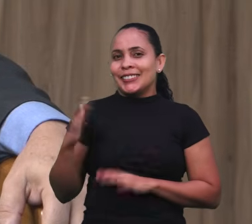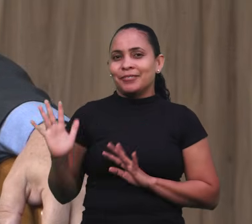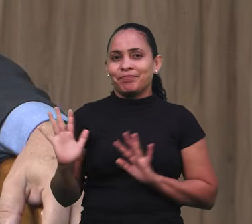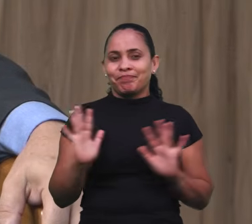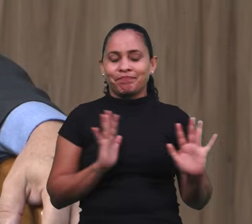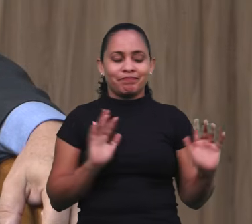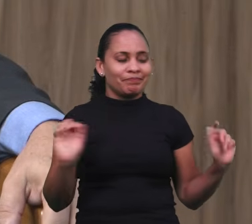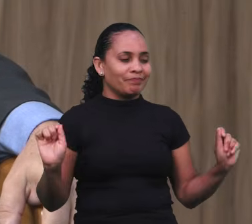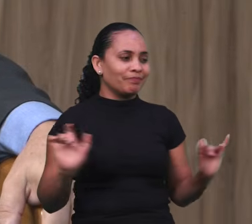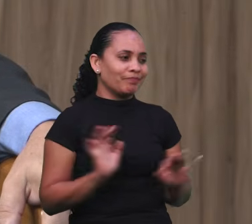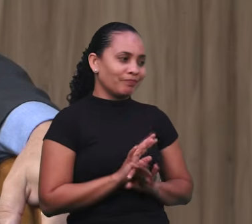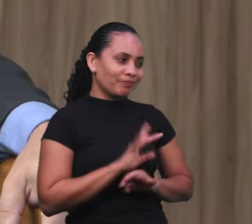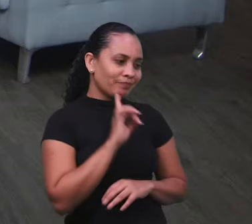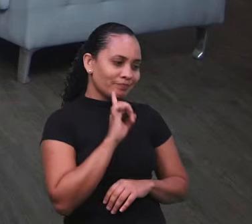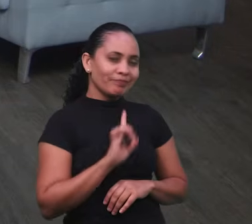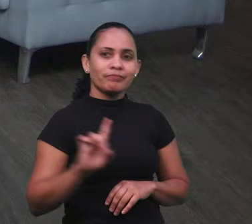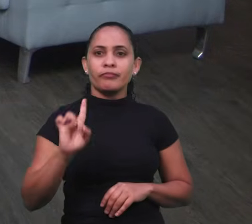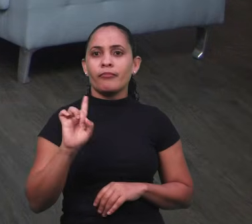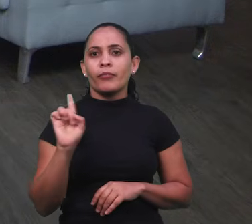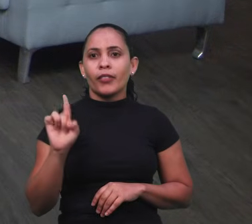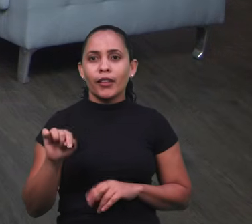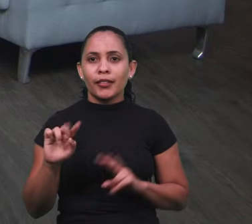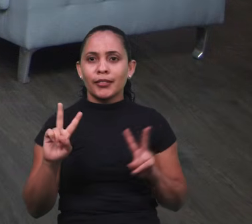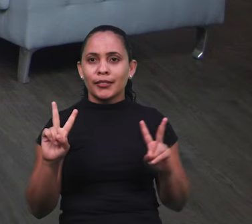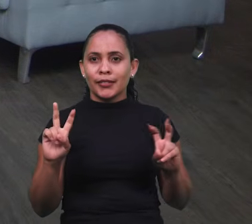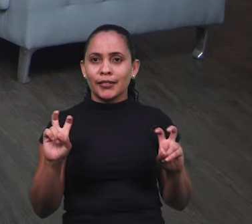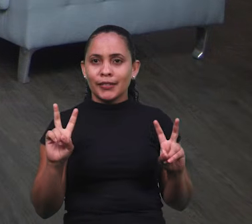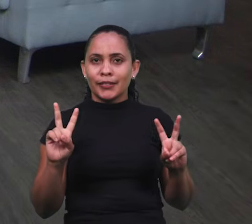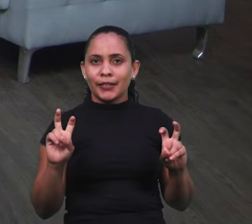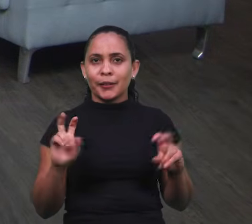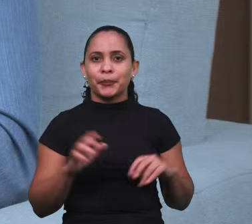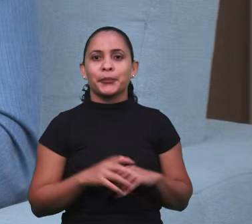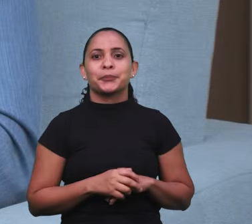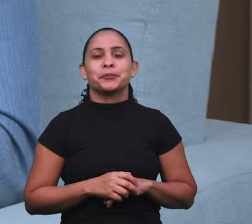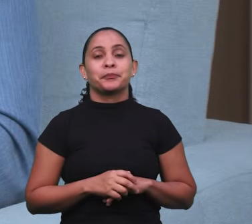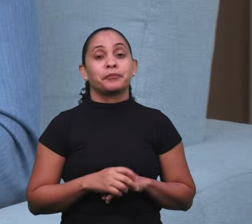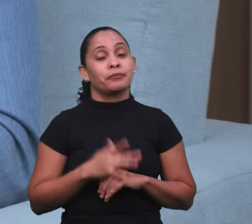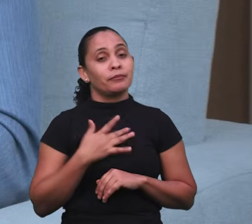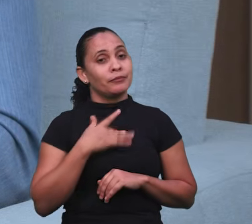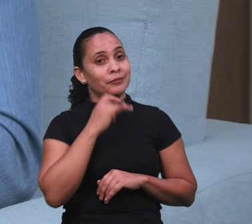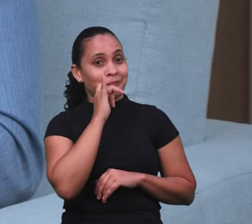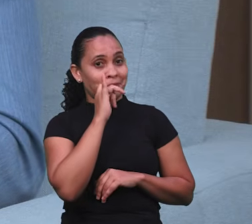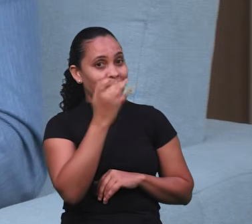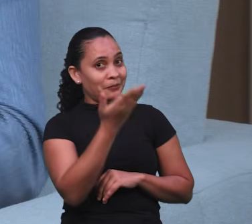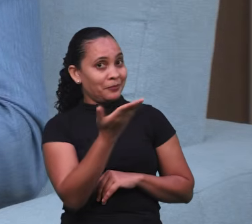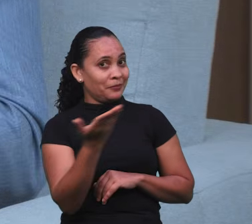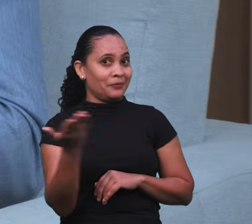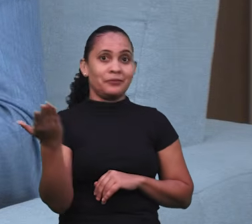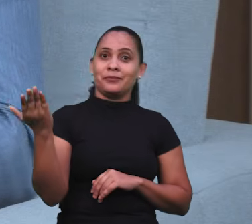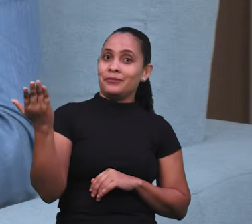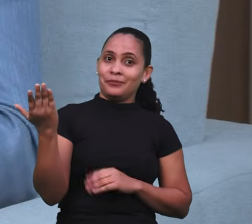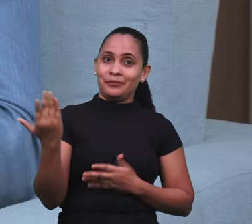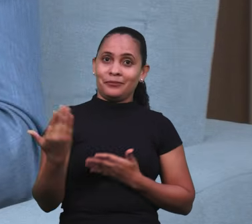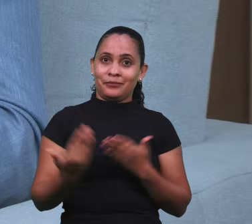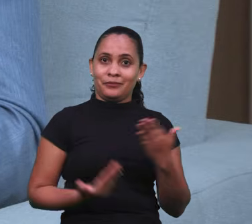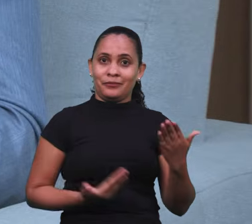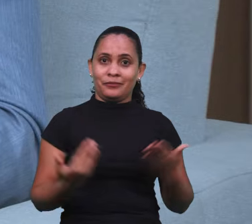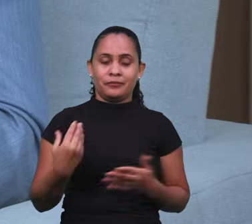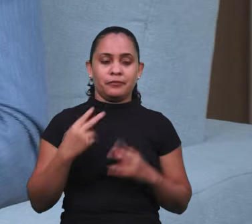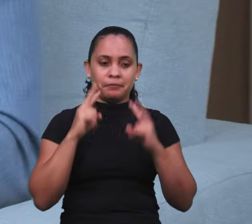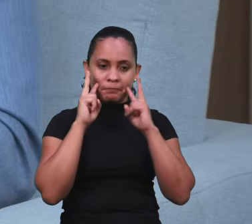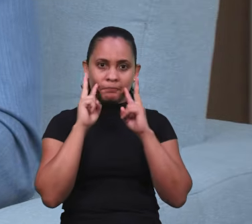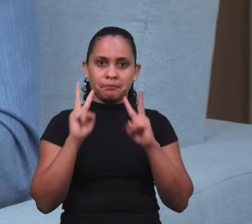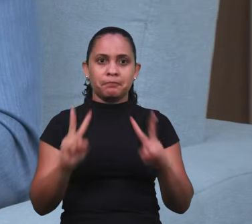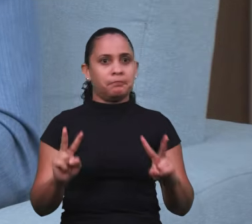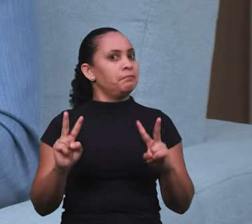alegria. Glória a Deus. Olha, este assunto, este tema, até para deixar claro para todos os